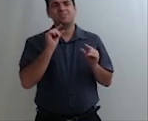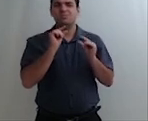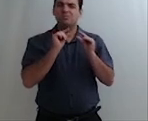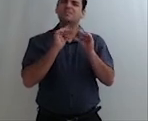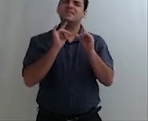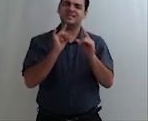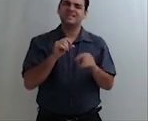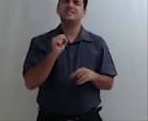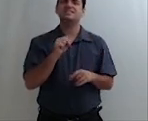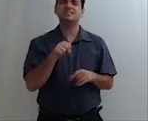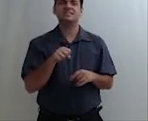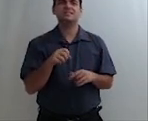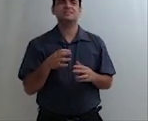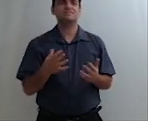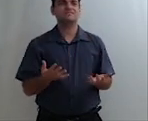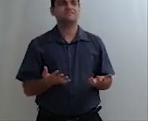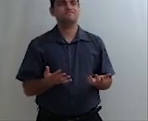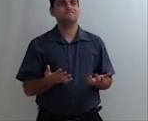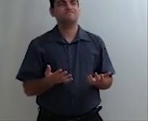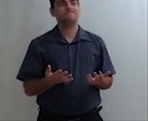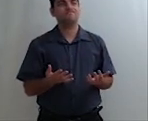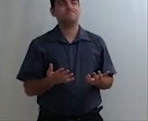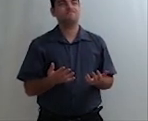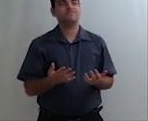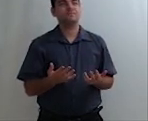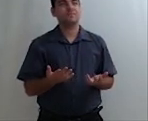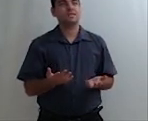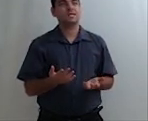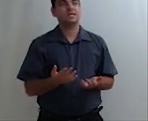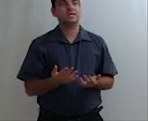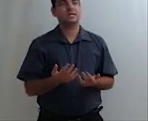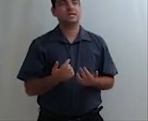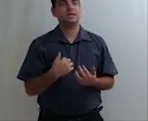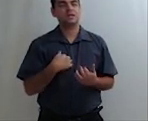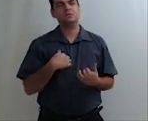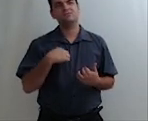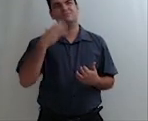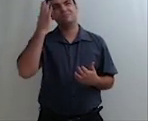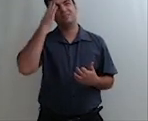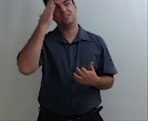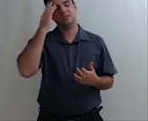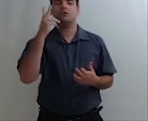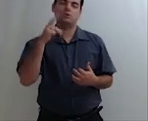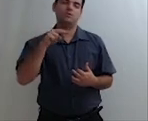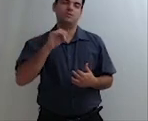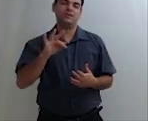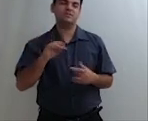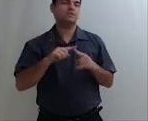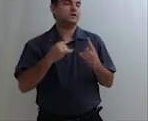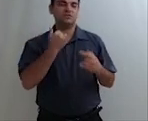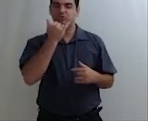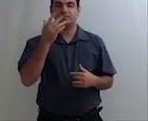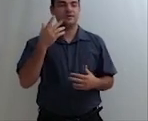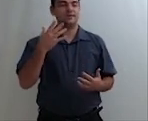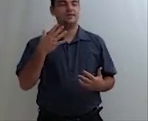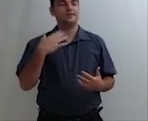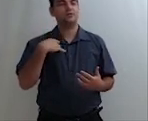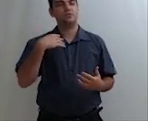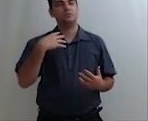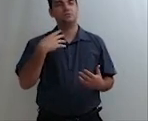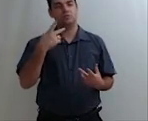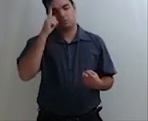fala do perigo não libertades então eu eu compreendo as razões do ministro nef mas vou pedir venha para